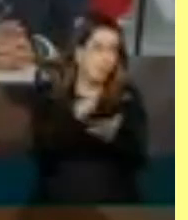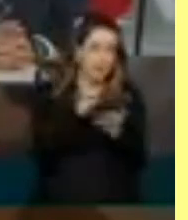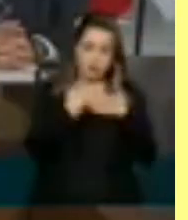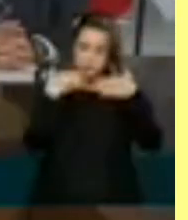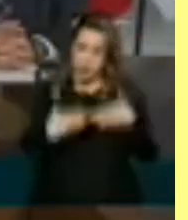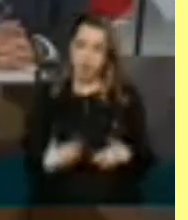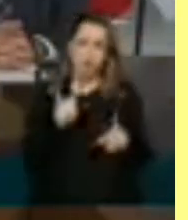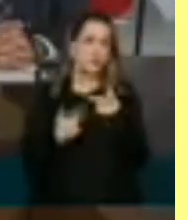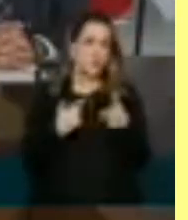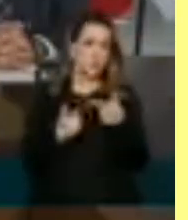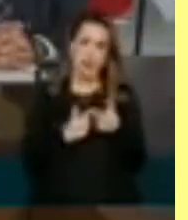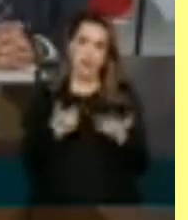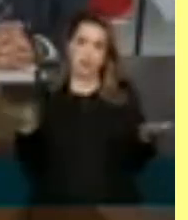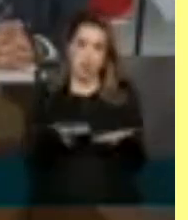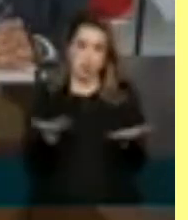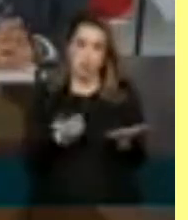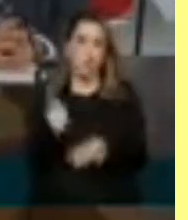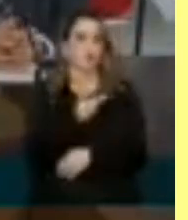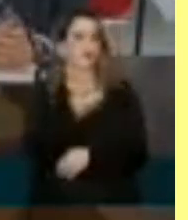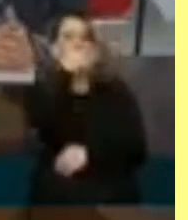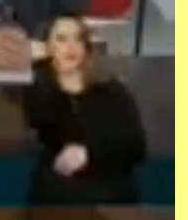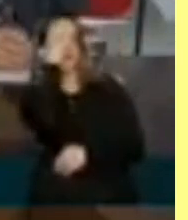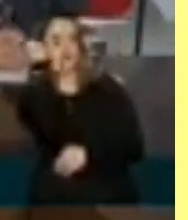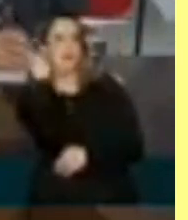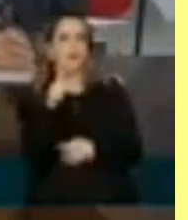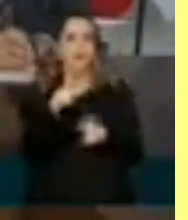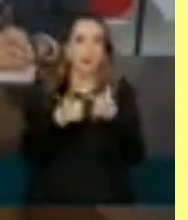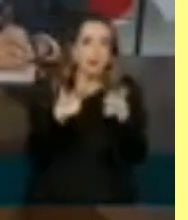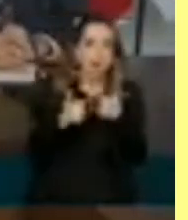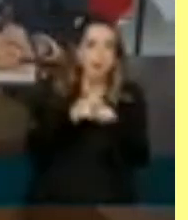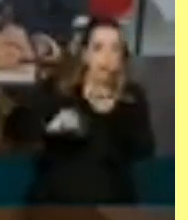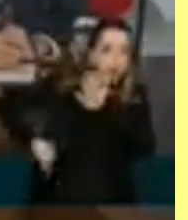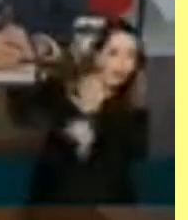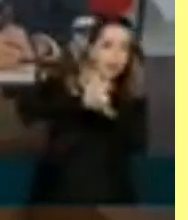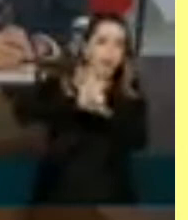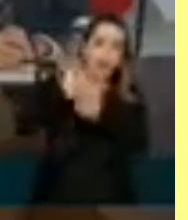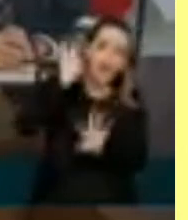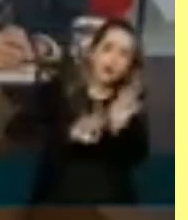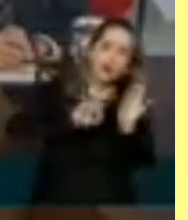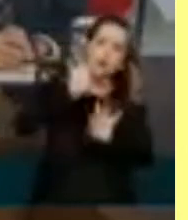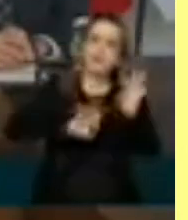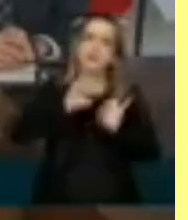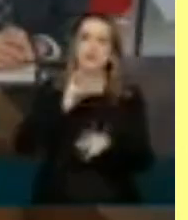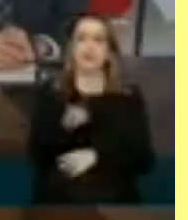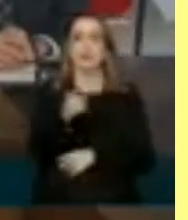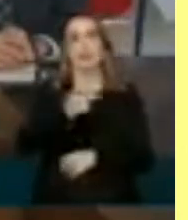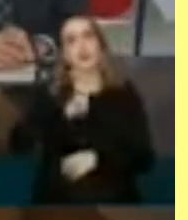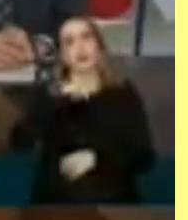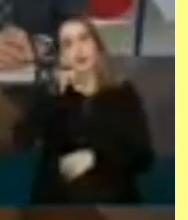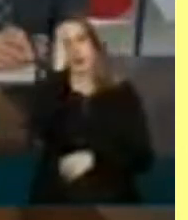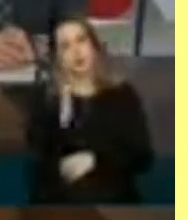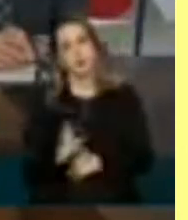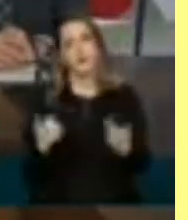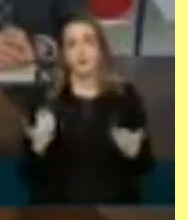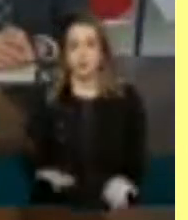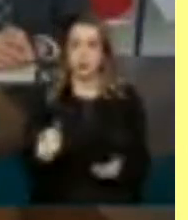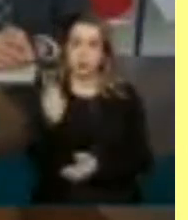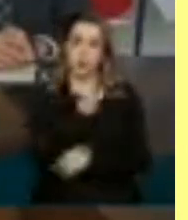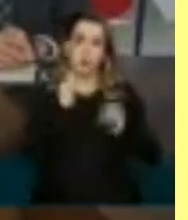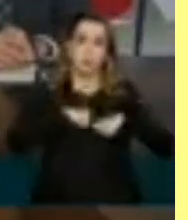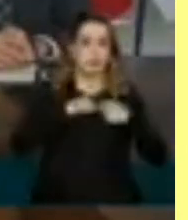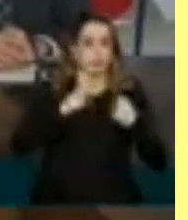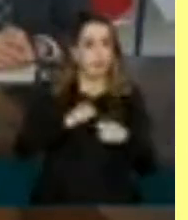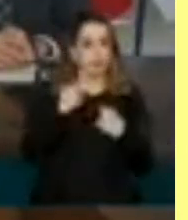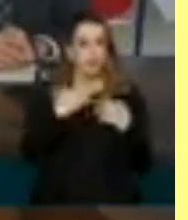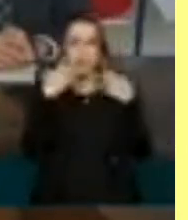pandemia, não podemos nos esquecer da ameaça do crime organizado, que continua a parar sobre nossa região. Necessitamos